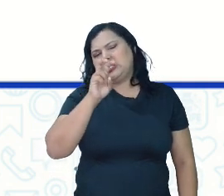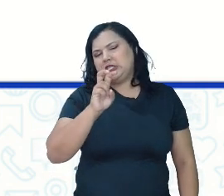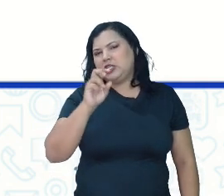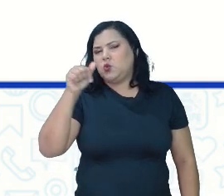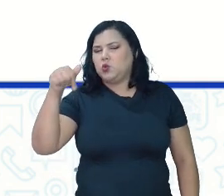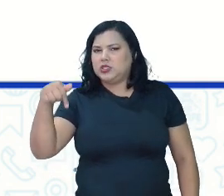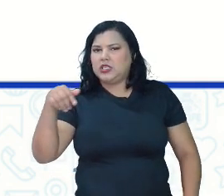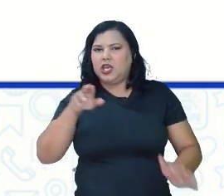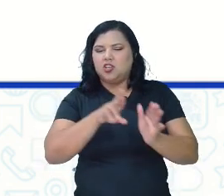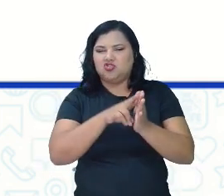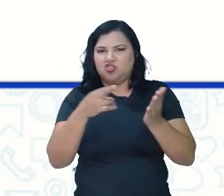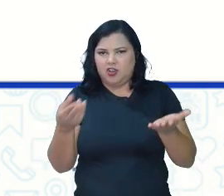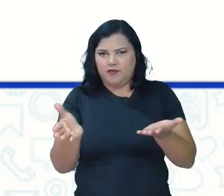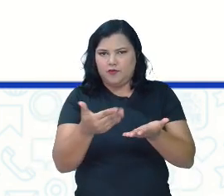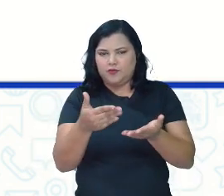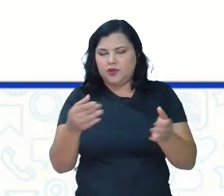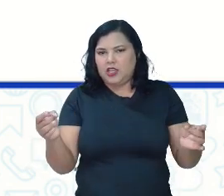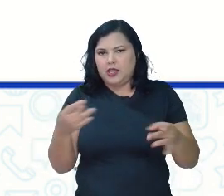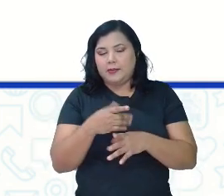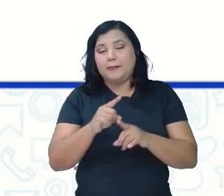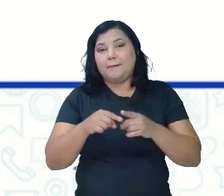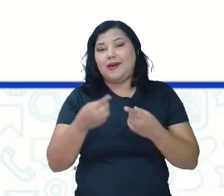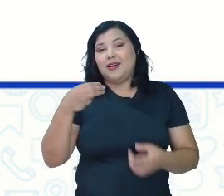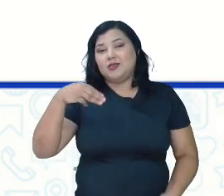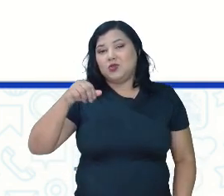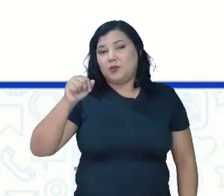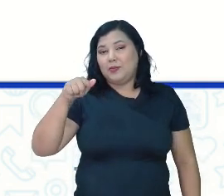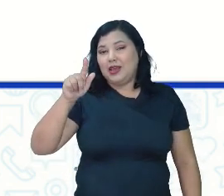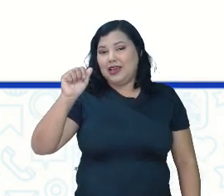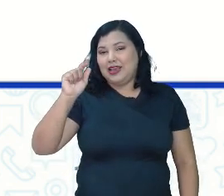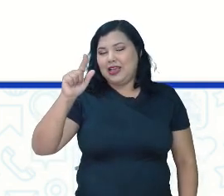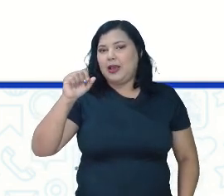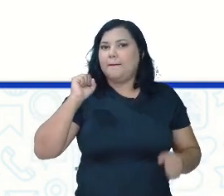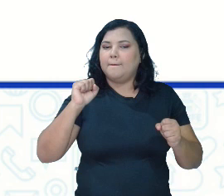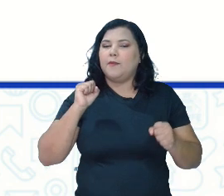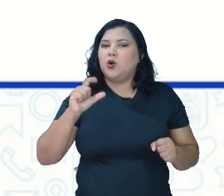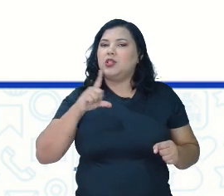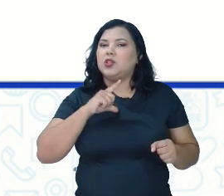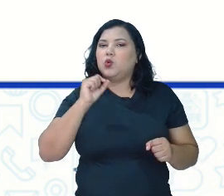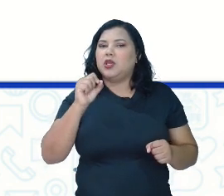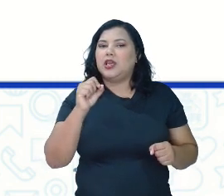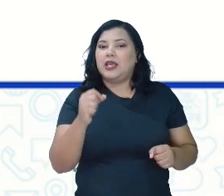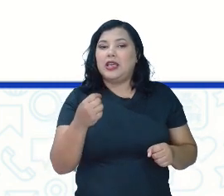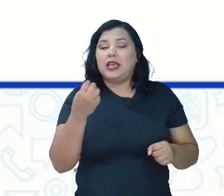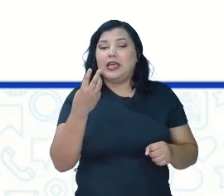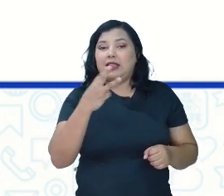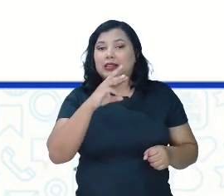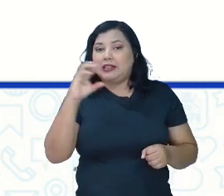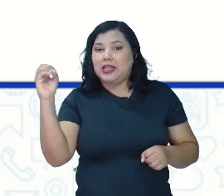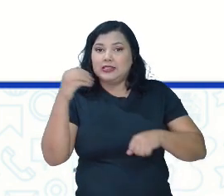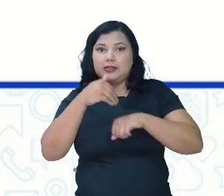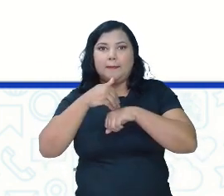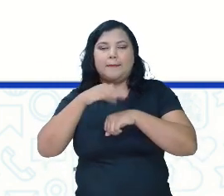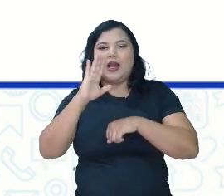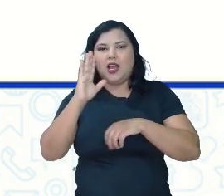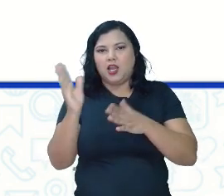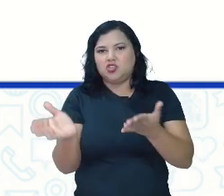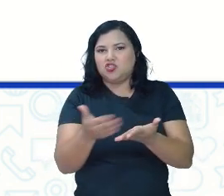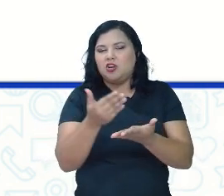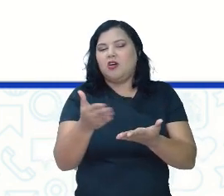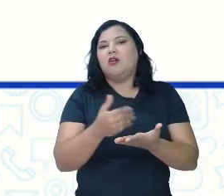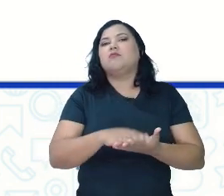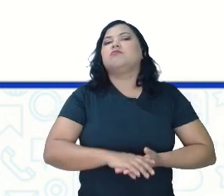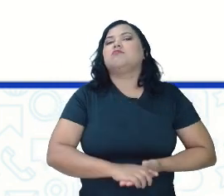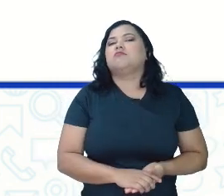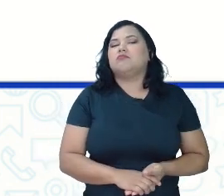revistas. Mas um mangá pode ter mais de 300 volumes. Olha, pessoal. Então, assim, um mangá,